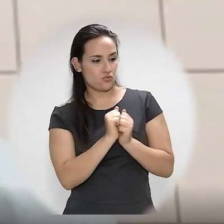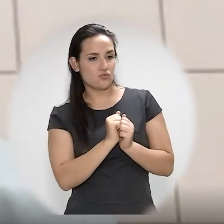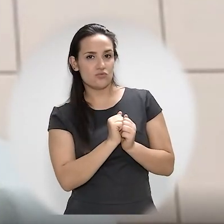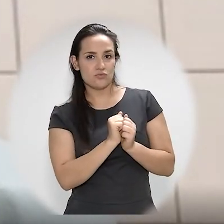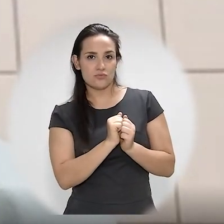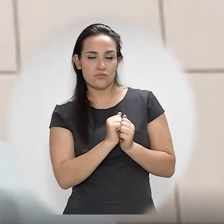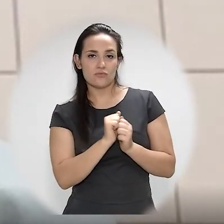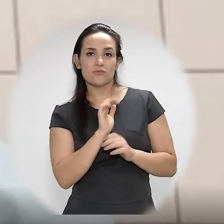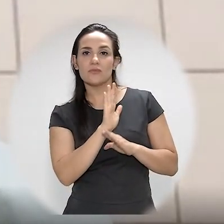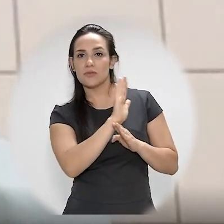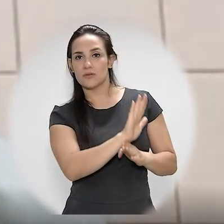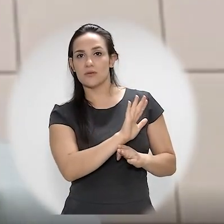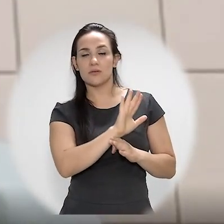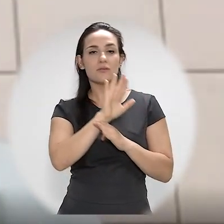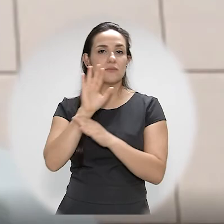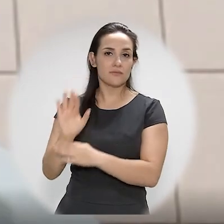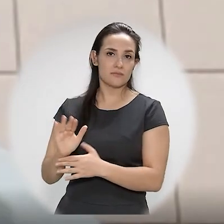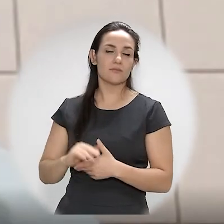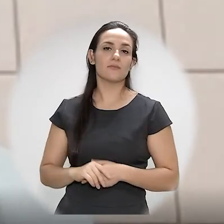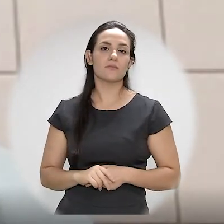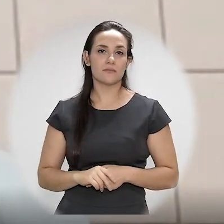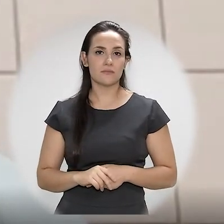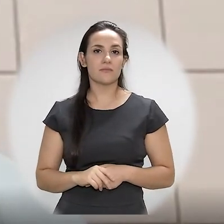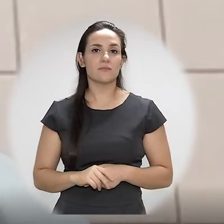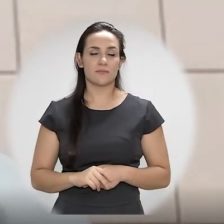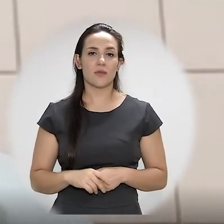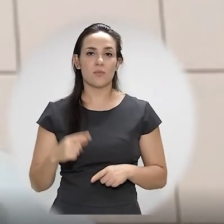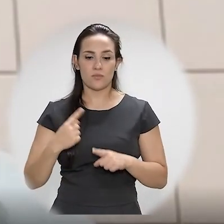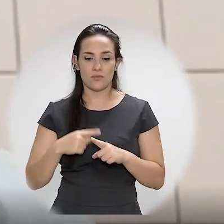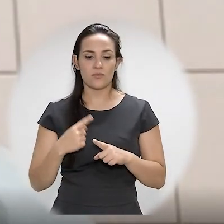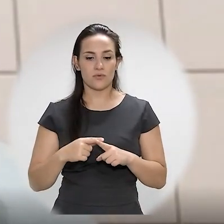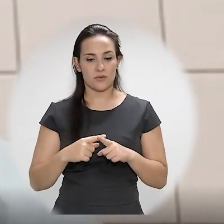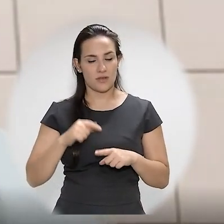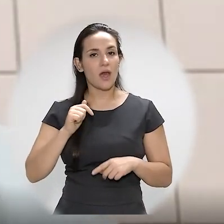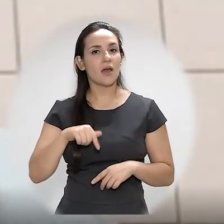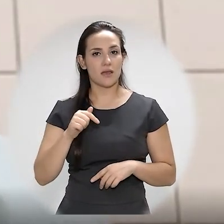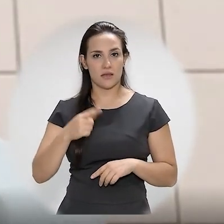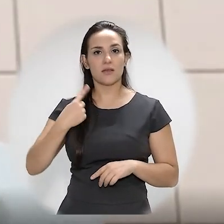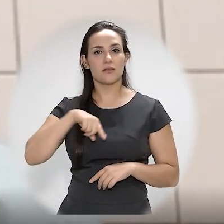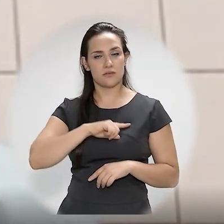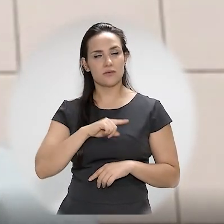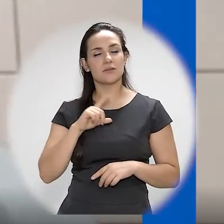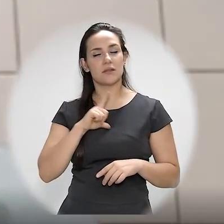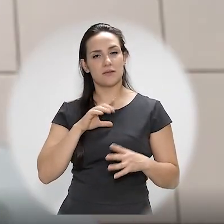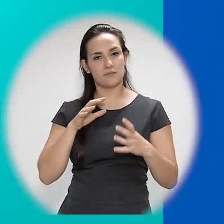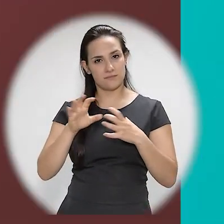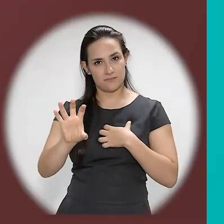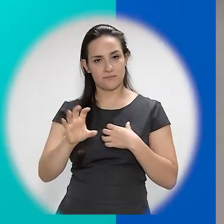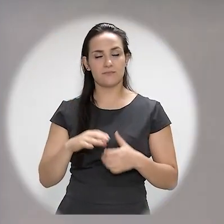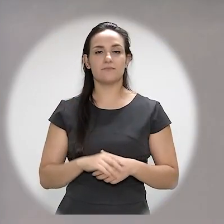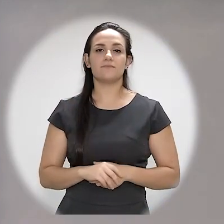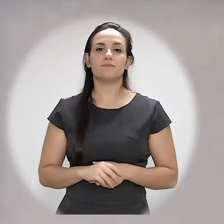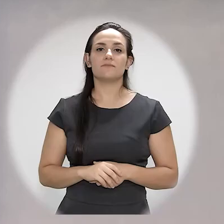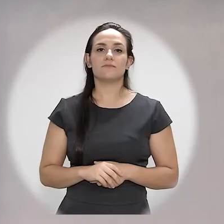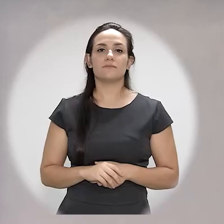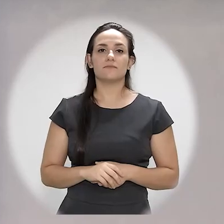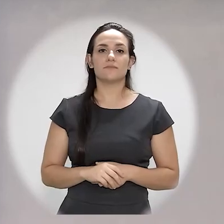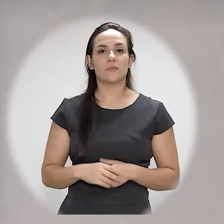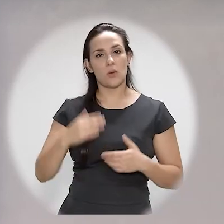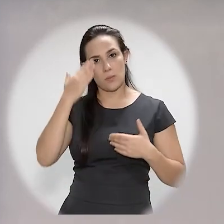do teu lado. Pensa só um pouquinho, porque aqui a gente penso